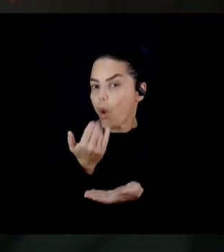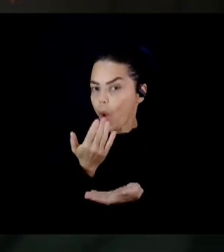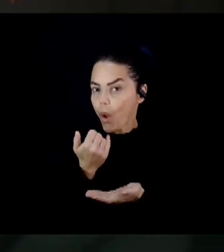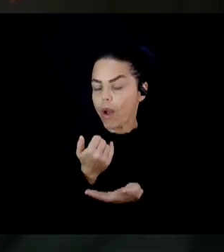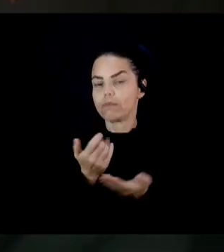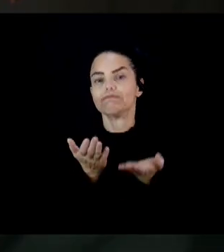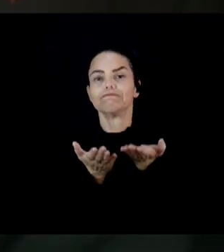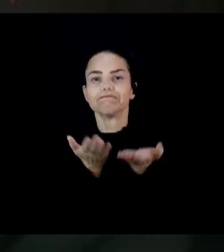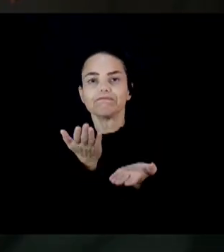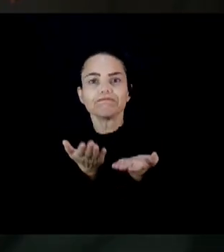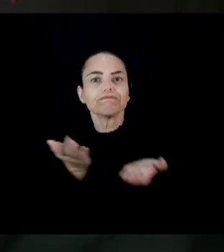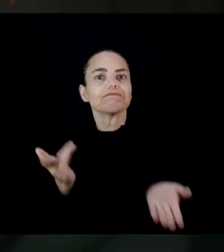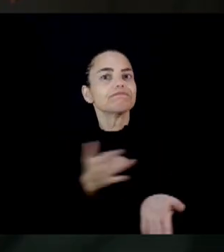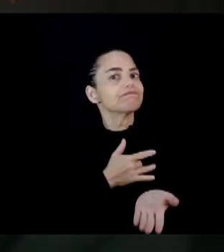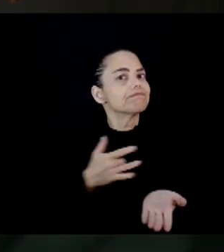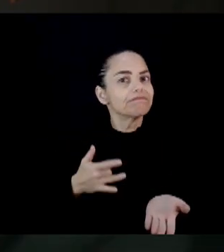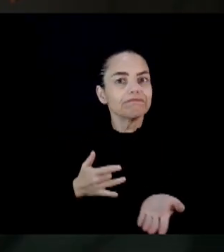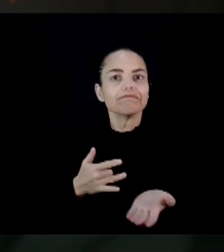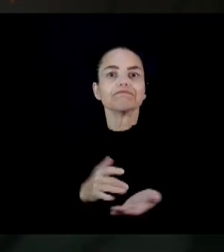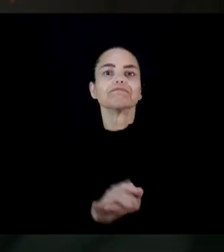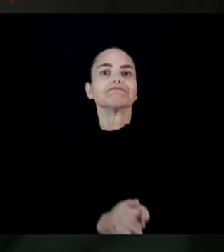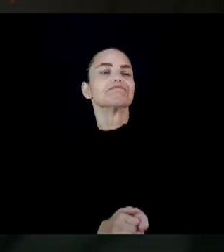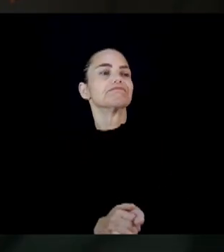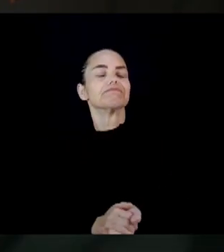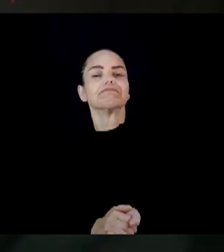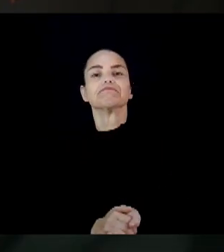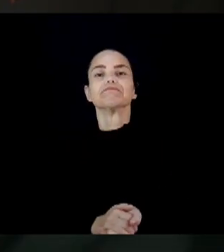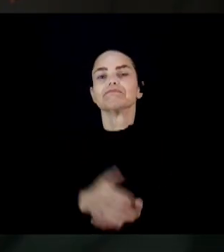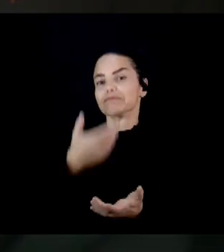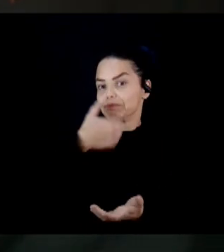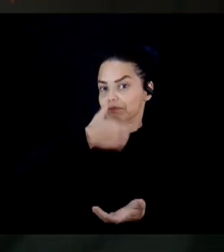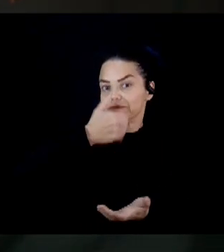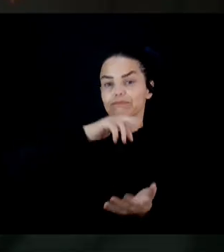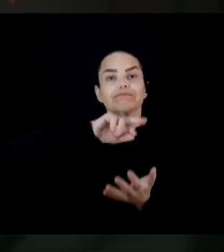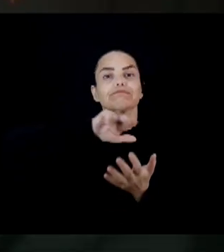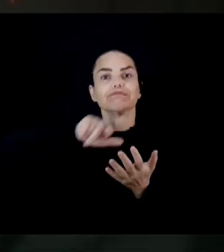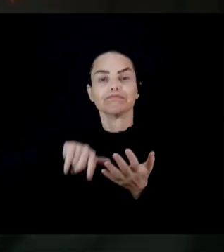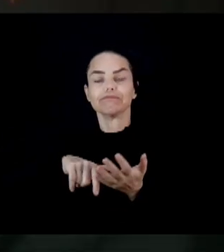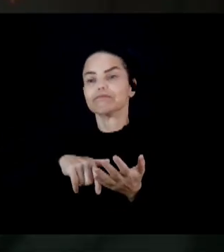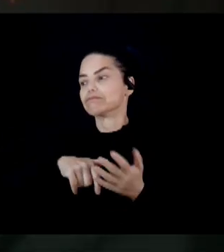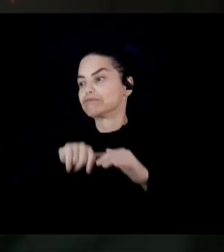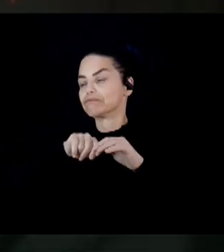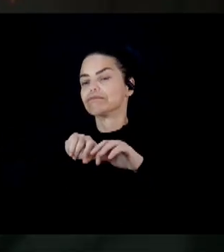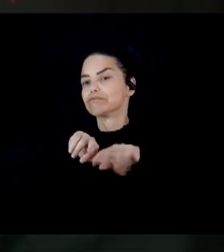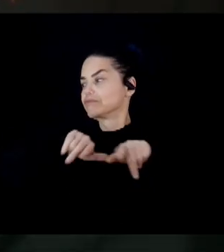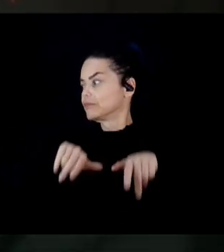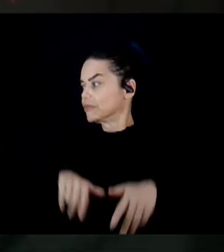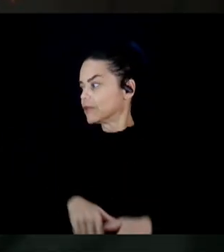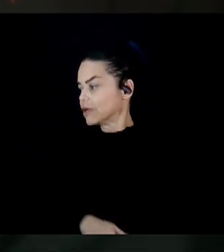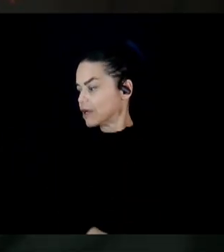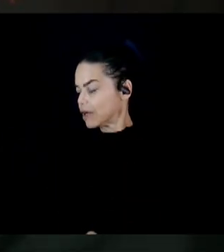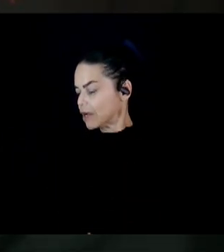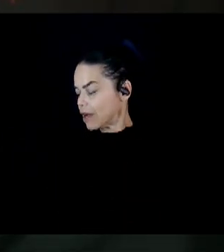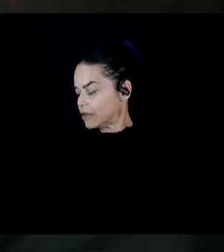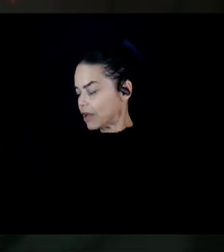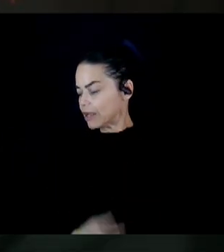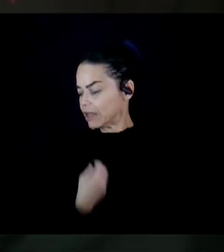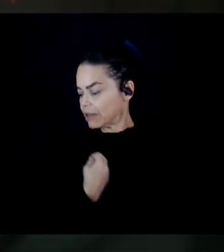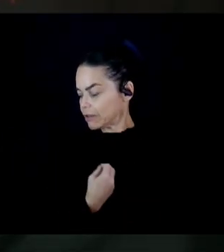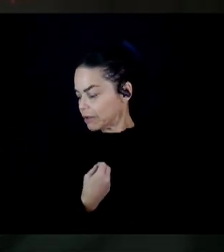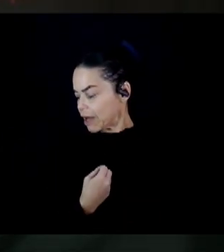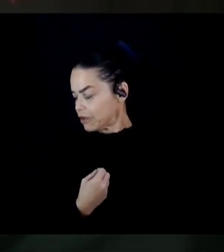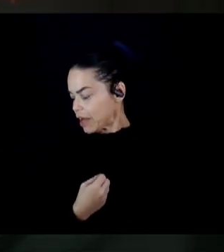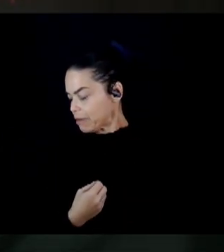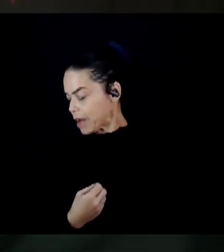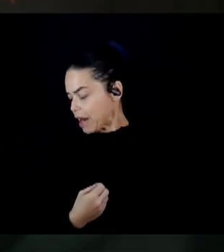o que seria? Vamos lá, frutas, verduras, legumes, né? A convivência social,